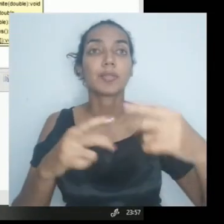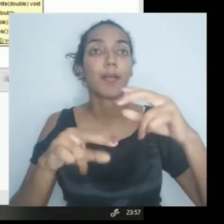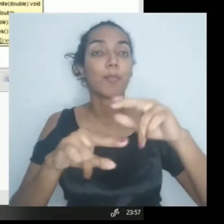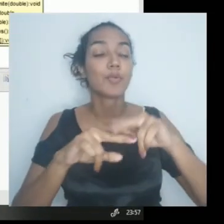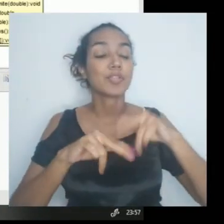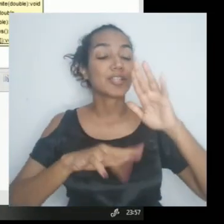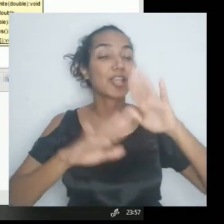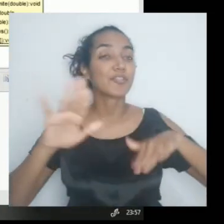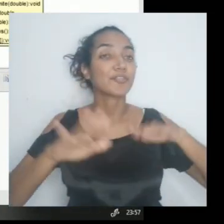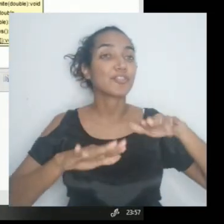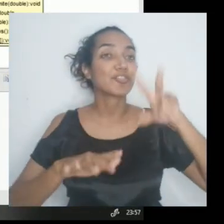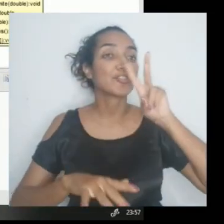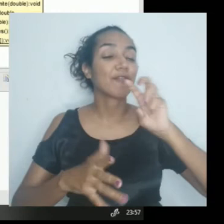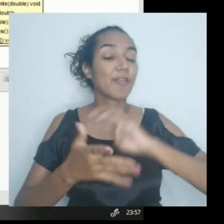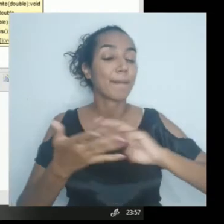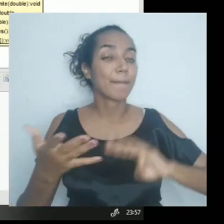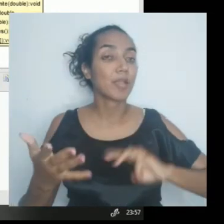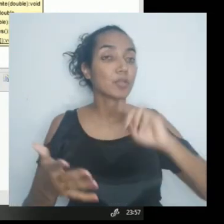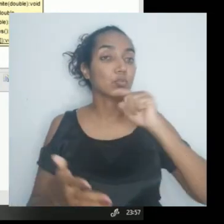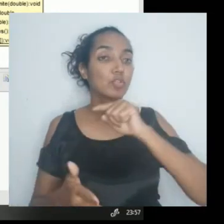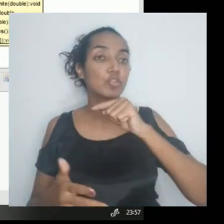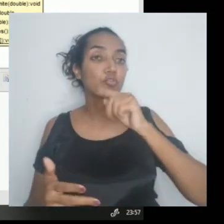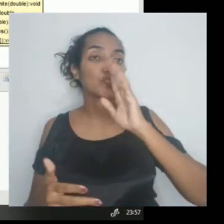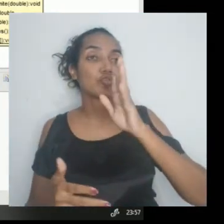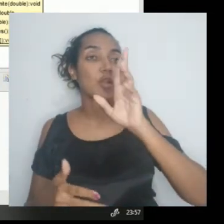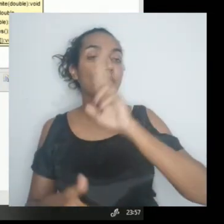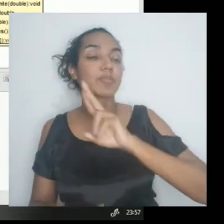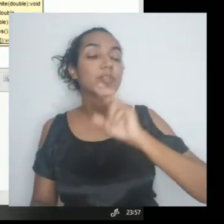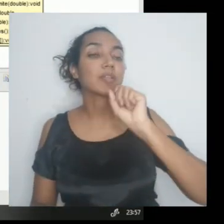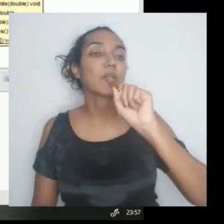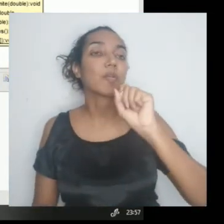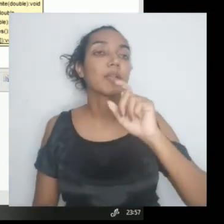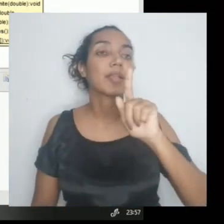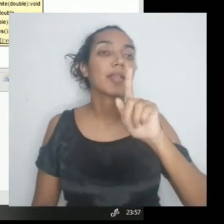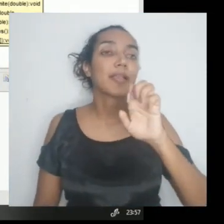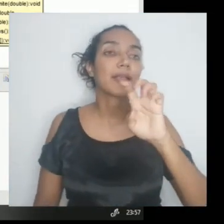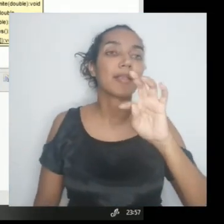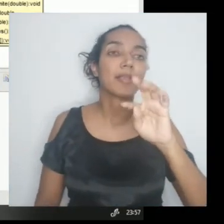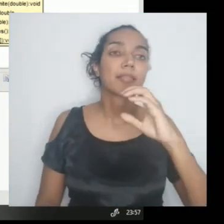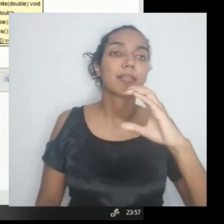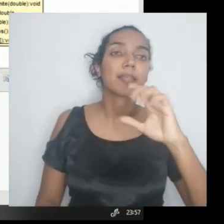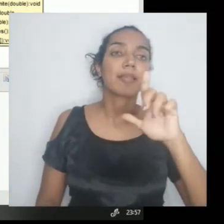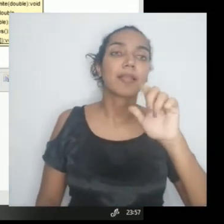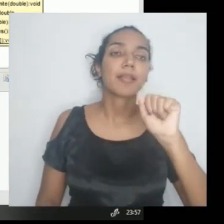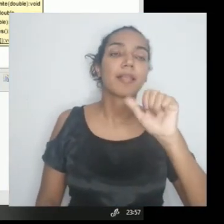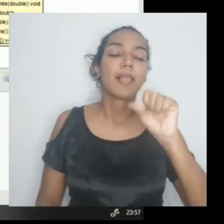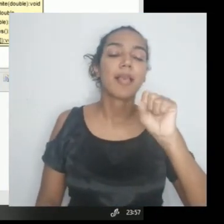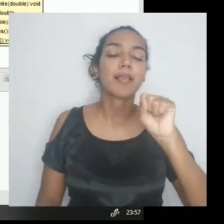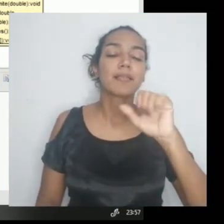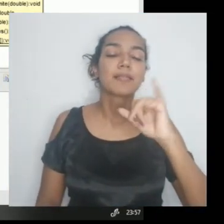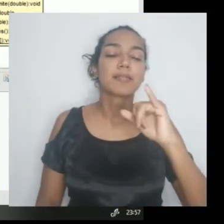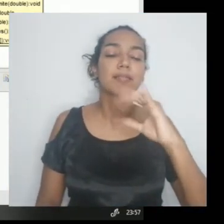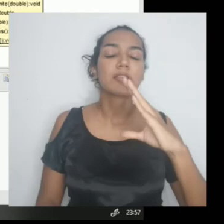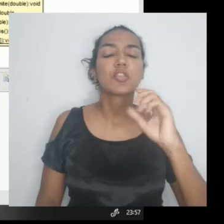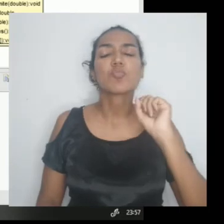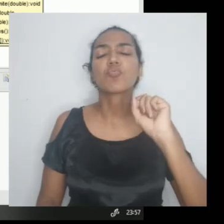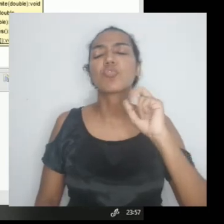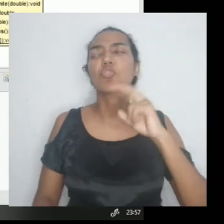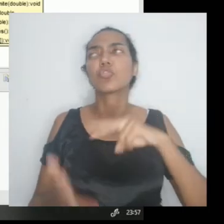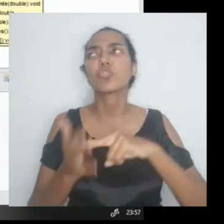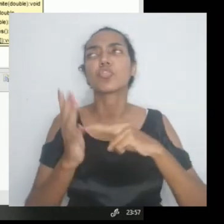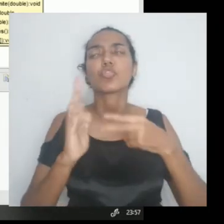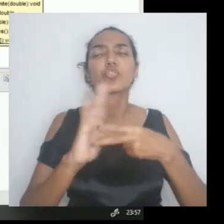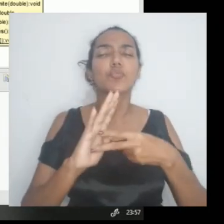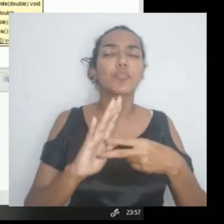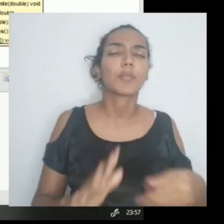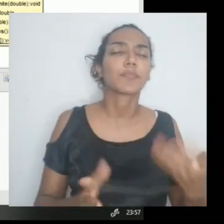veio? O que é que significa isso? Toda vez que eu defino uma classe, ela automaticamente herda